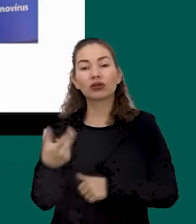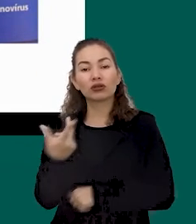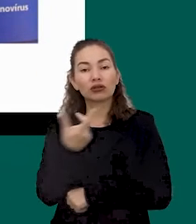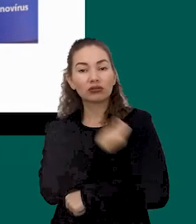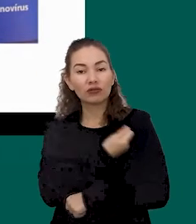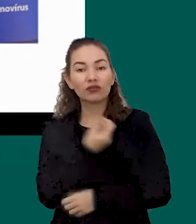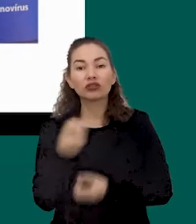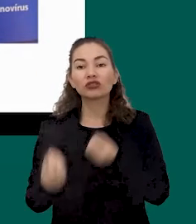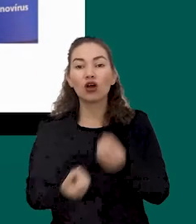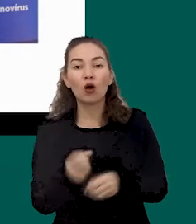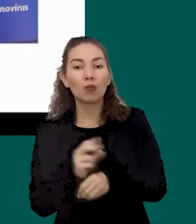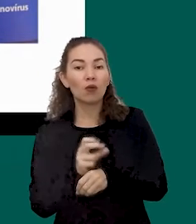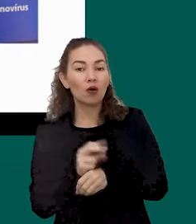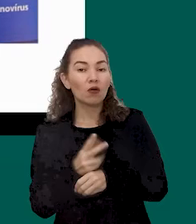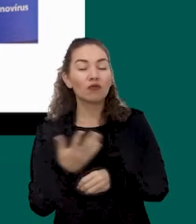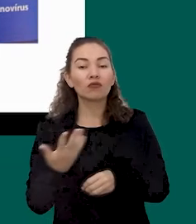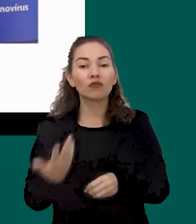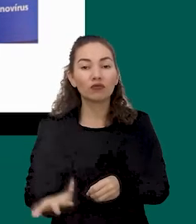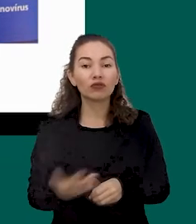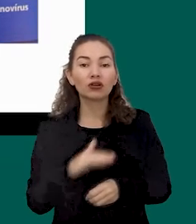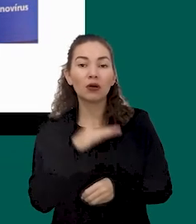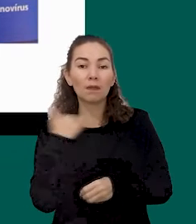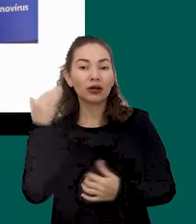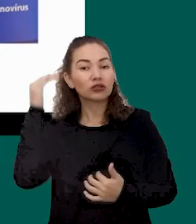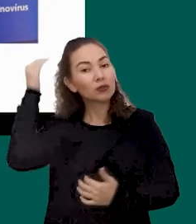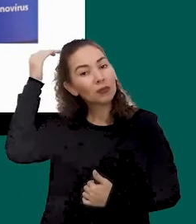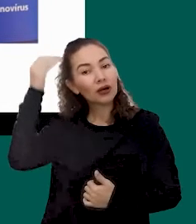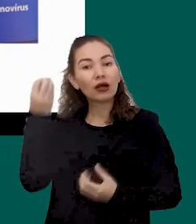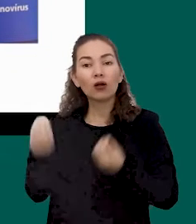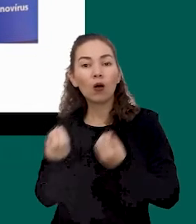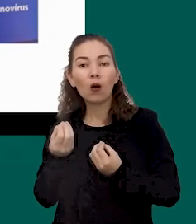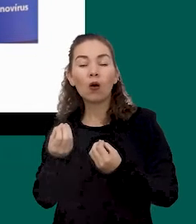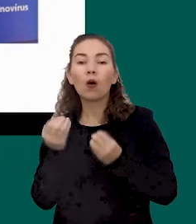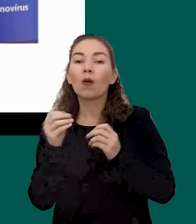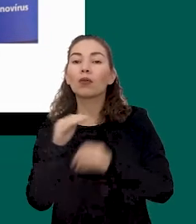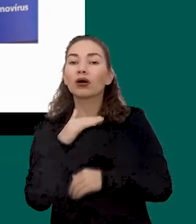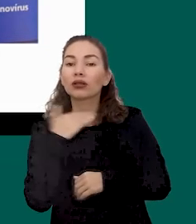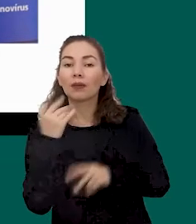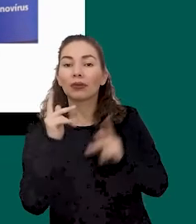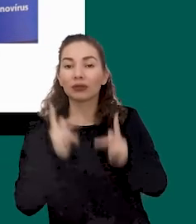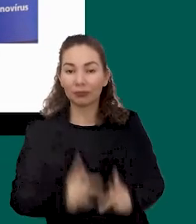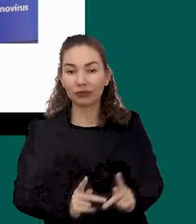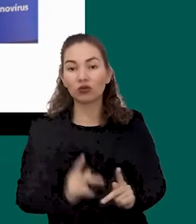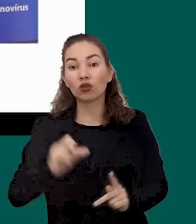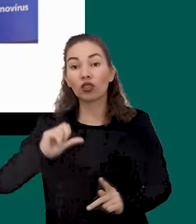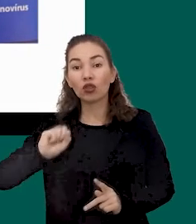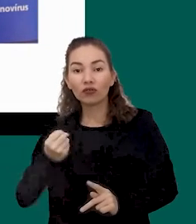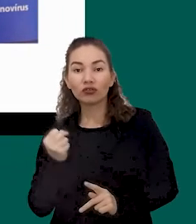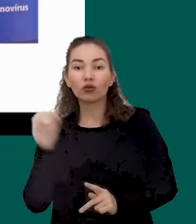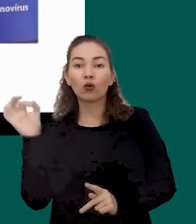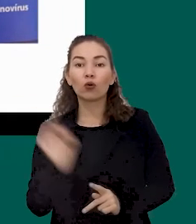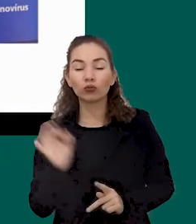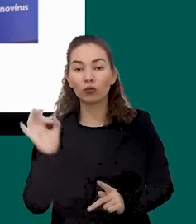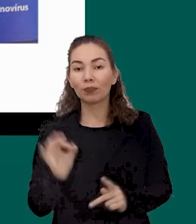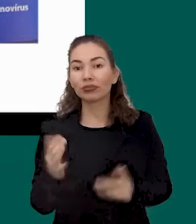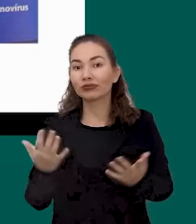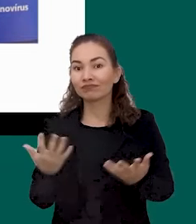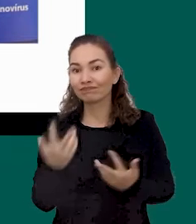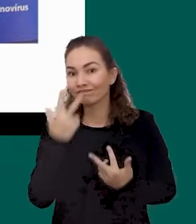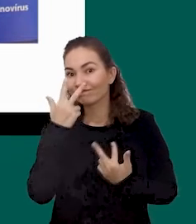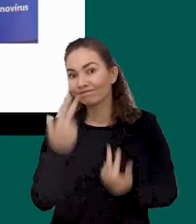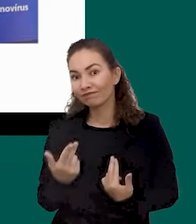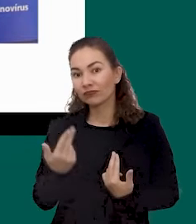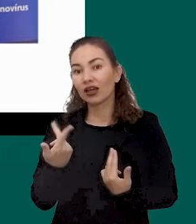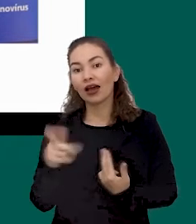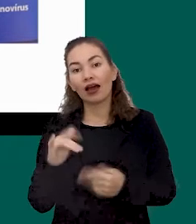como assim um vírus mutante, um vírus que pode matar chimpanzés, e como não pode matar seres humanos, que são 98% geneticamente idênticos, né? Fato é que é